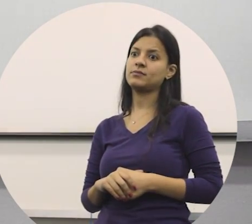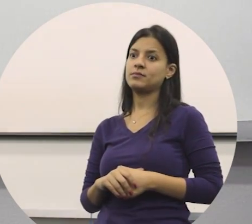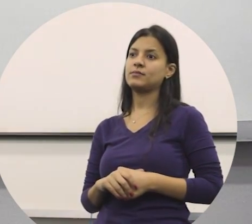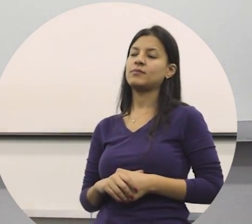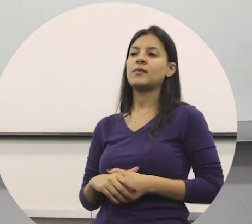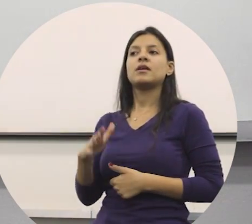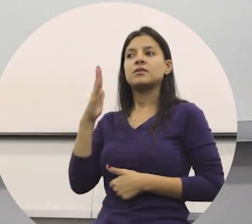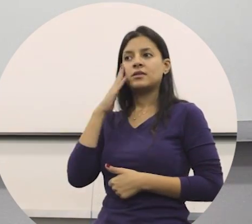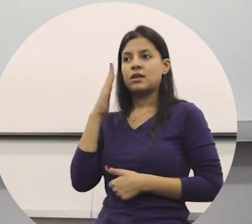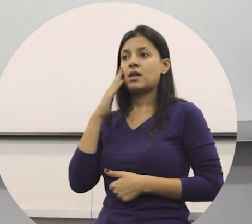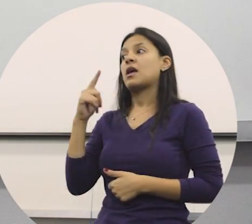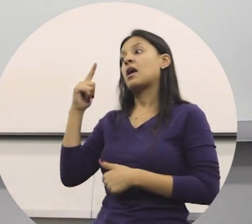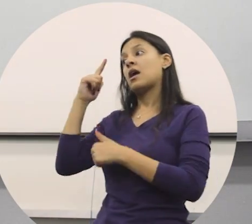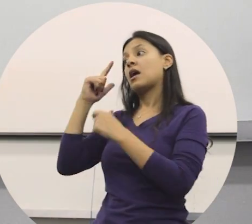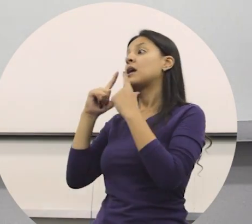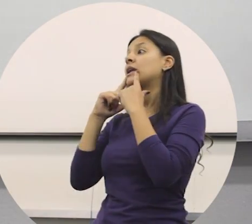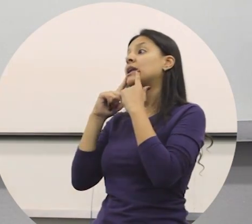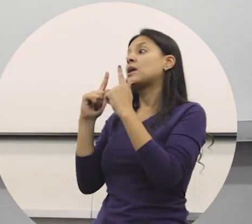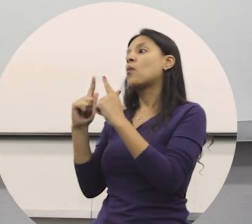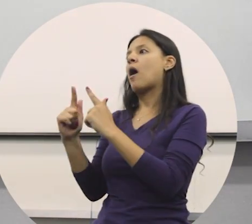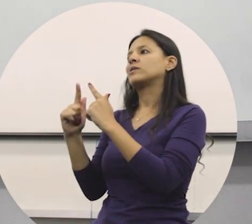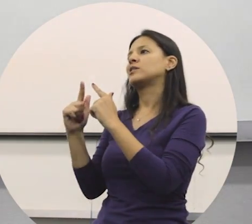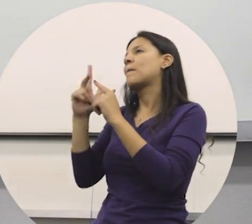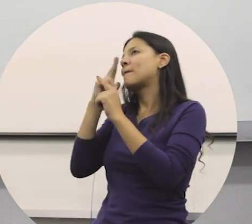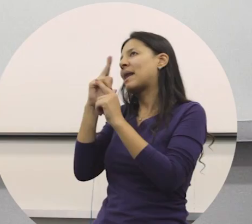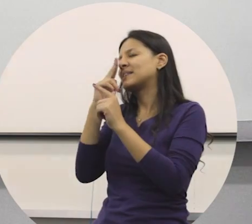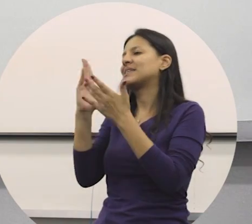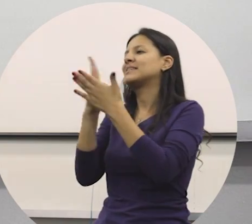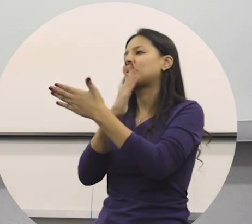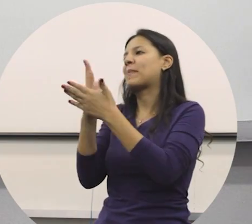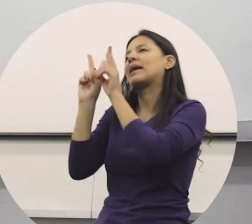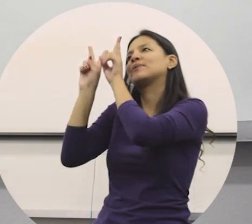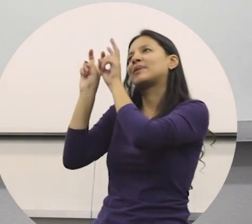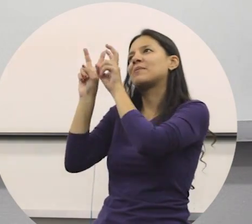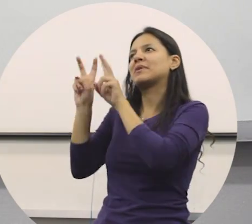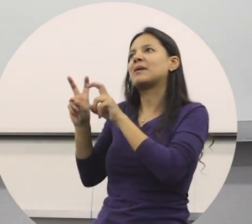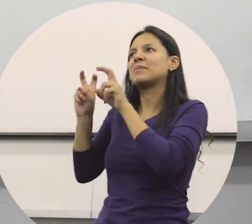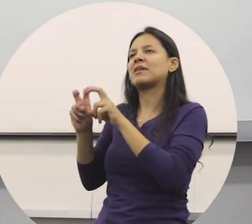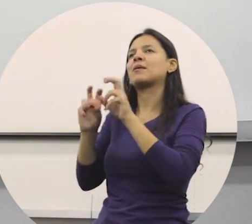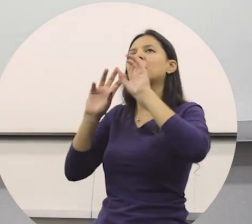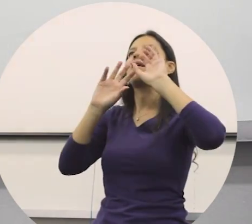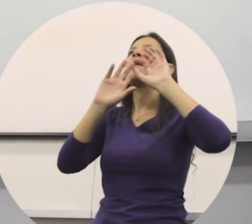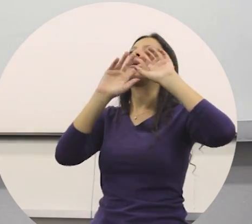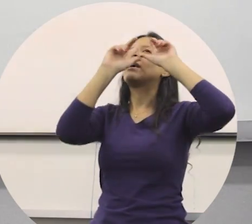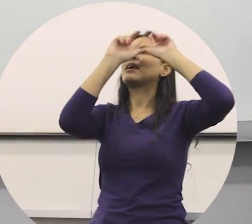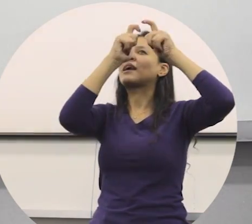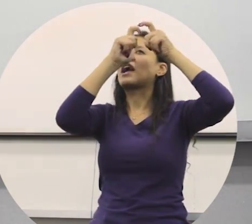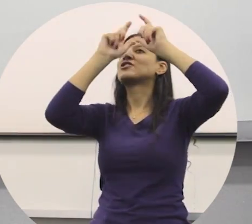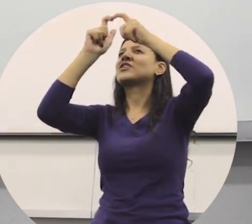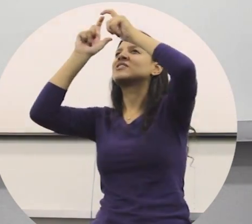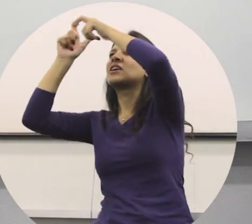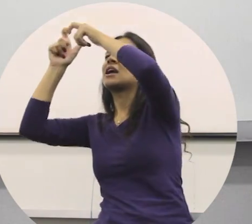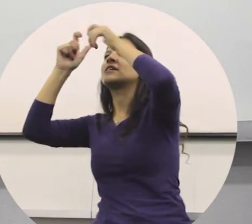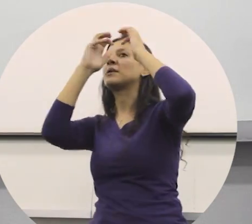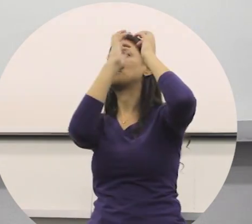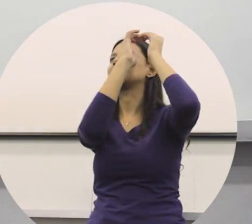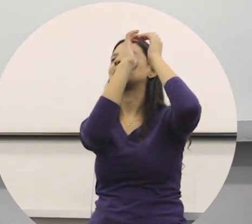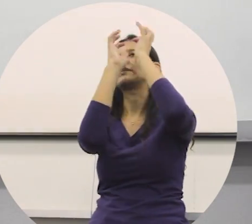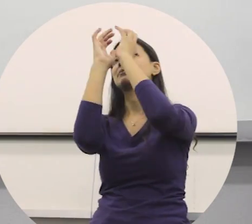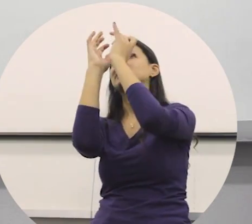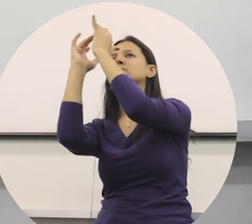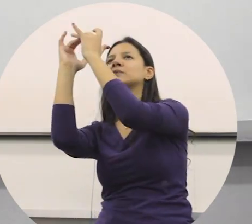de linguagem não acontece assim todo em caixinhas, né, pessoal? Isso aqui é uma forma didática de tentar estudar,